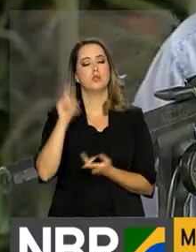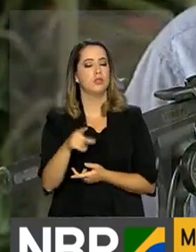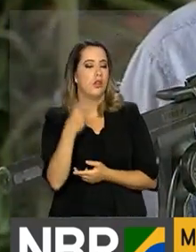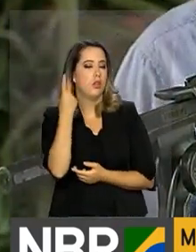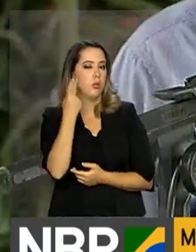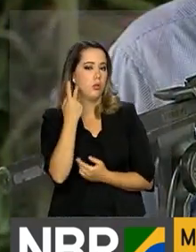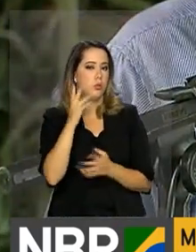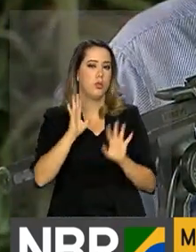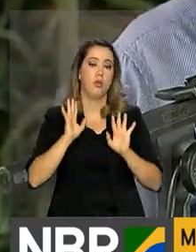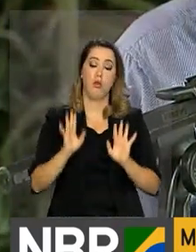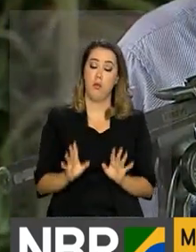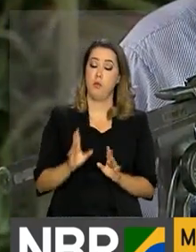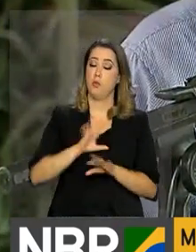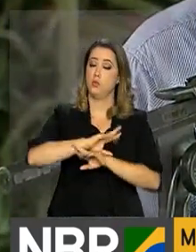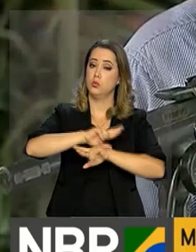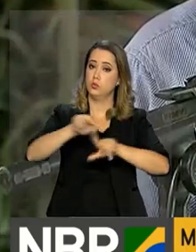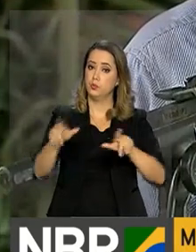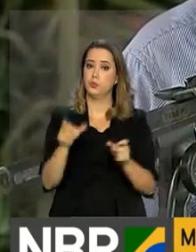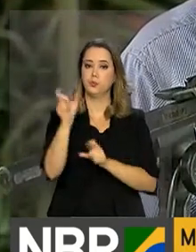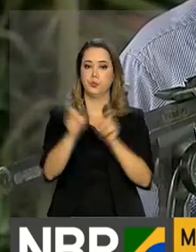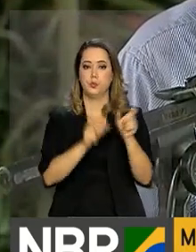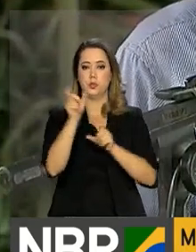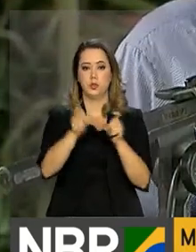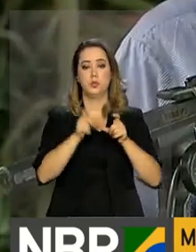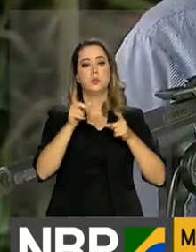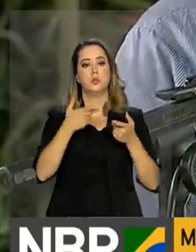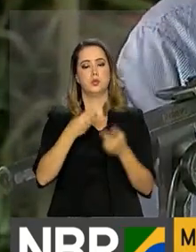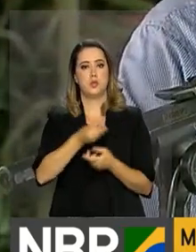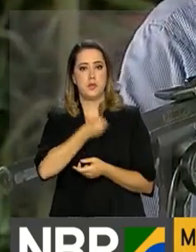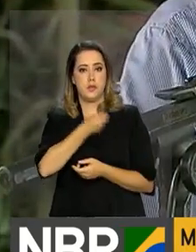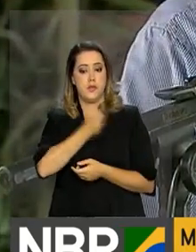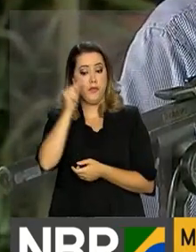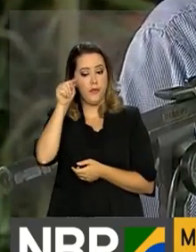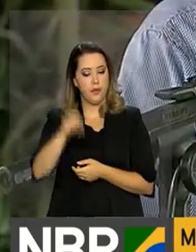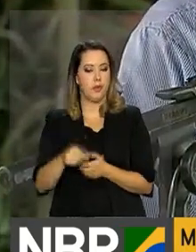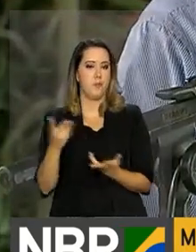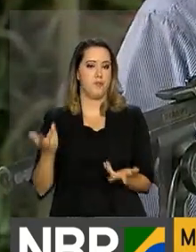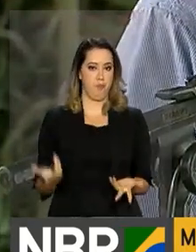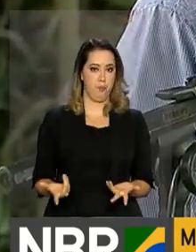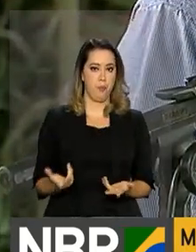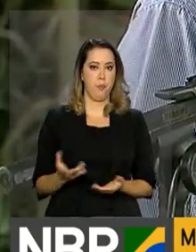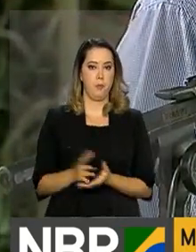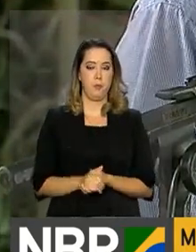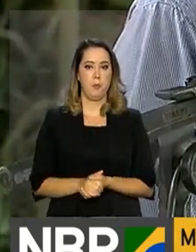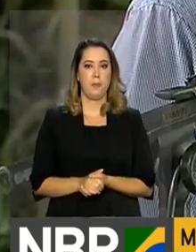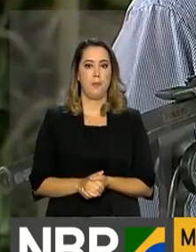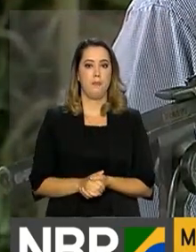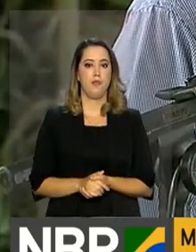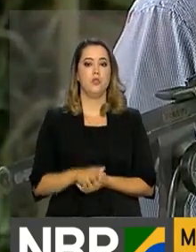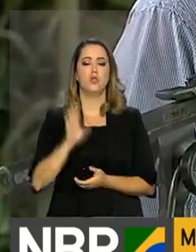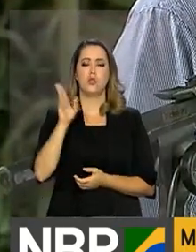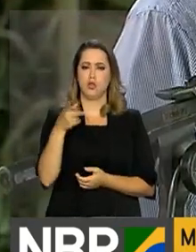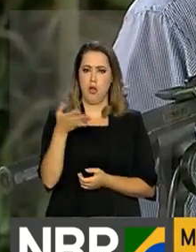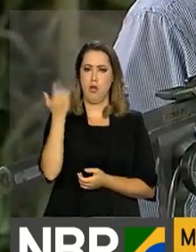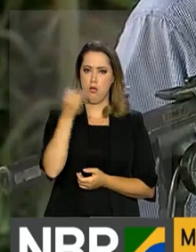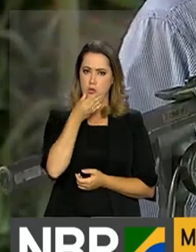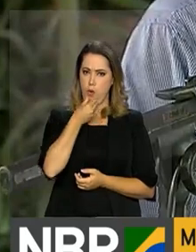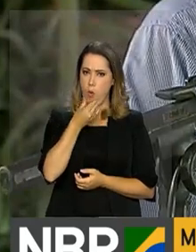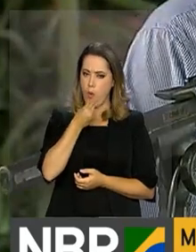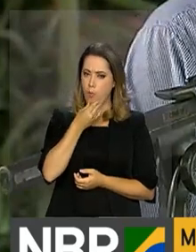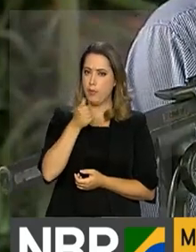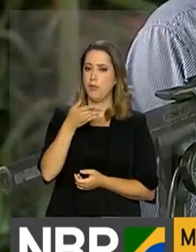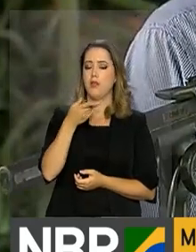naturalmente, dos pantaneiros. E aqui, como o Zequinha já fez um